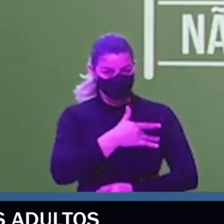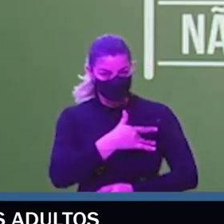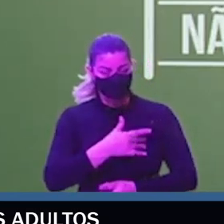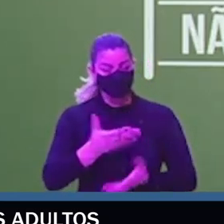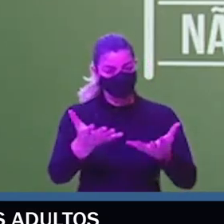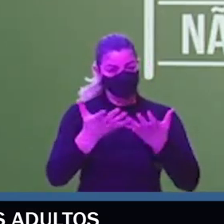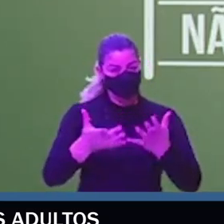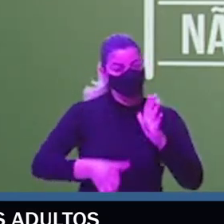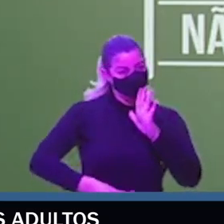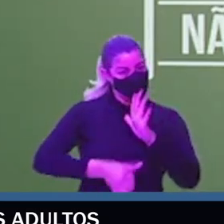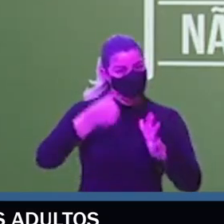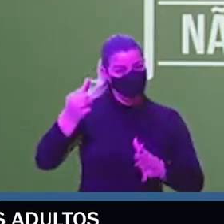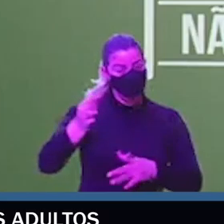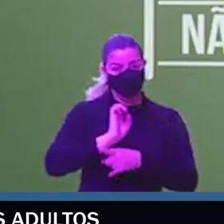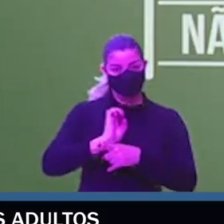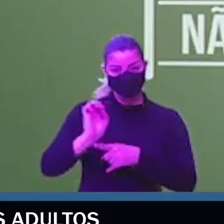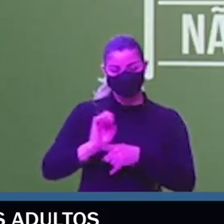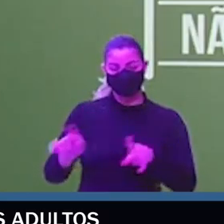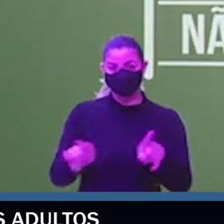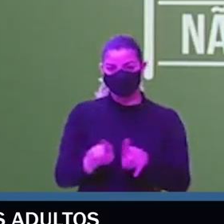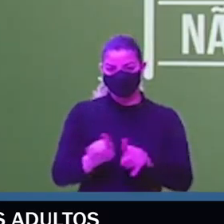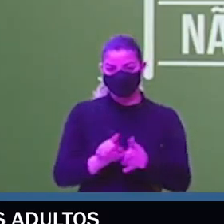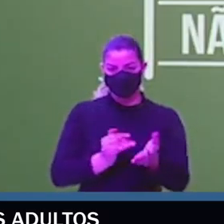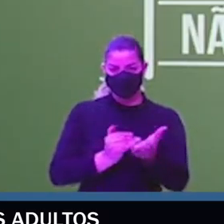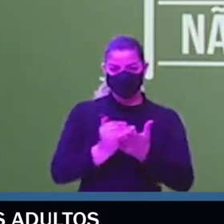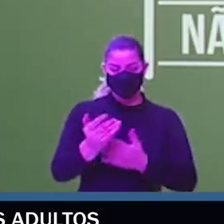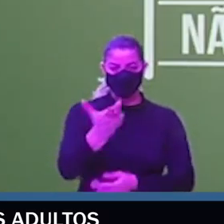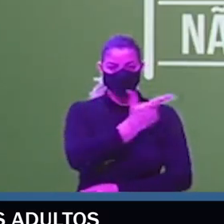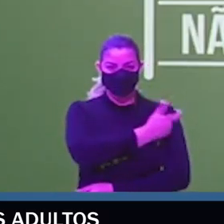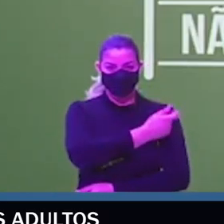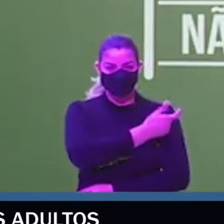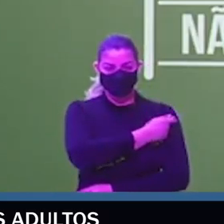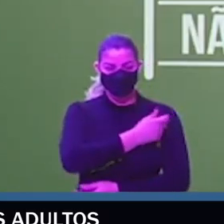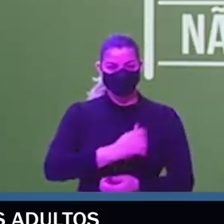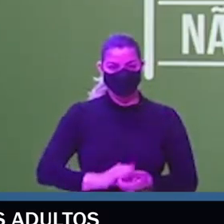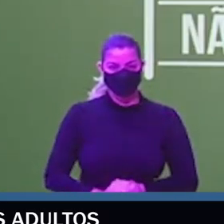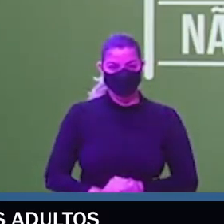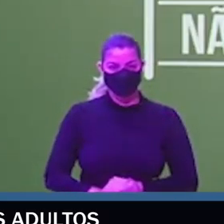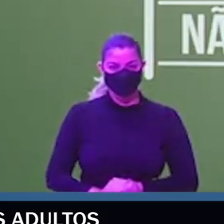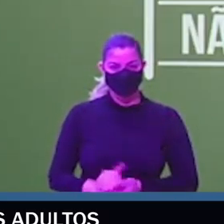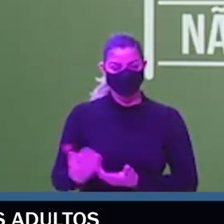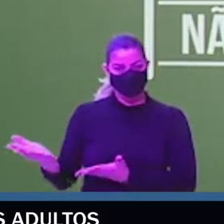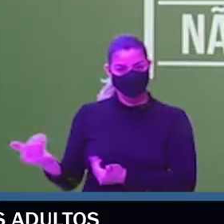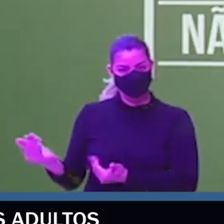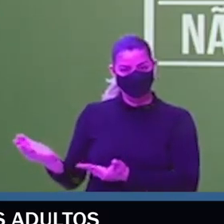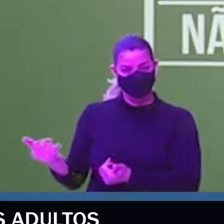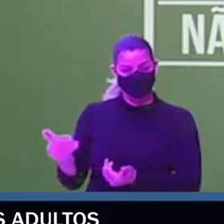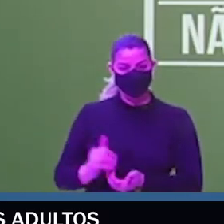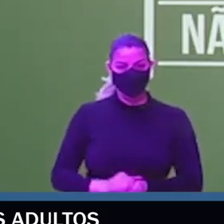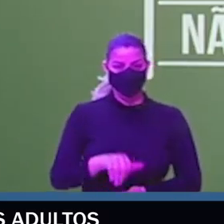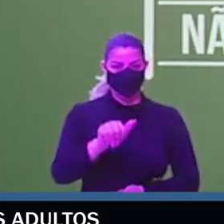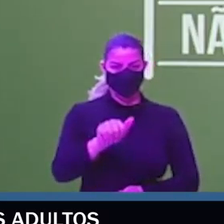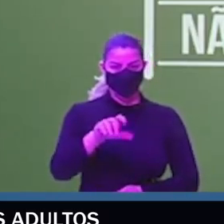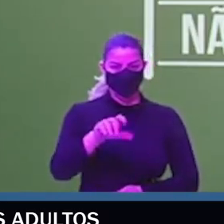estado brasileiro a iniciar o processo de imunização da nossa dos nossos jovens do nossos